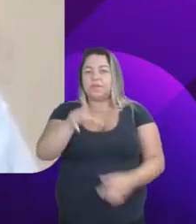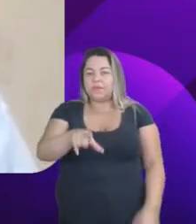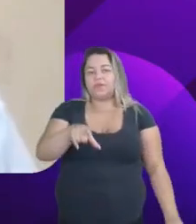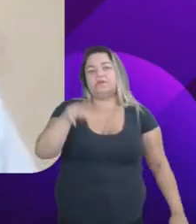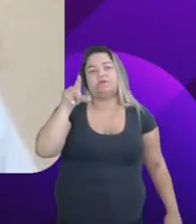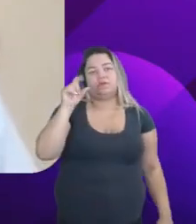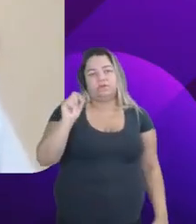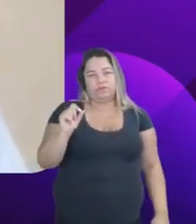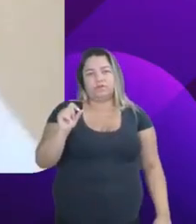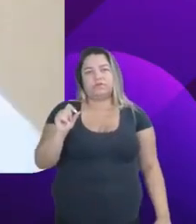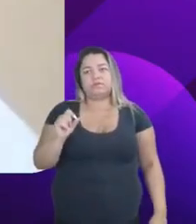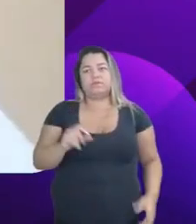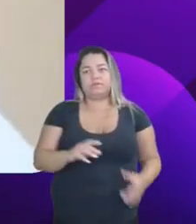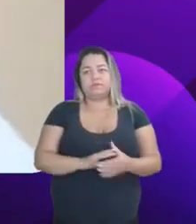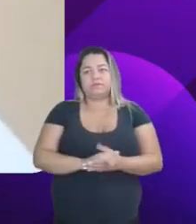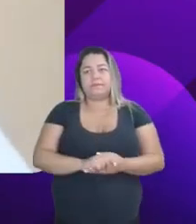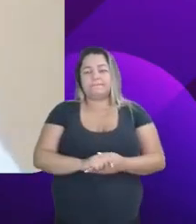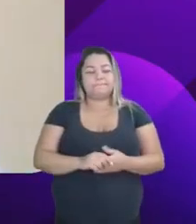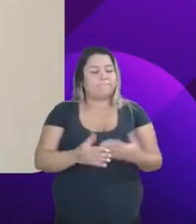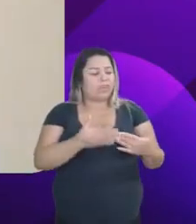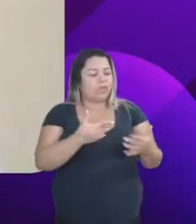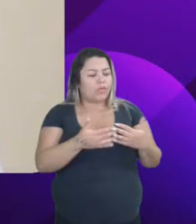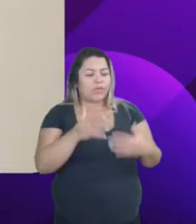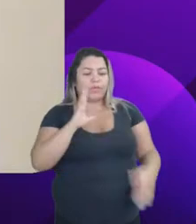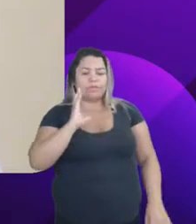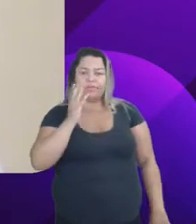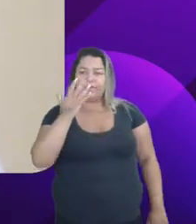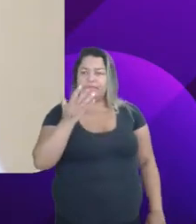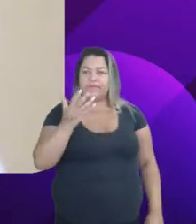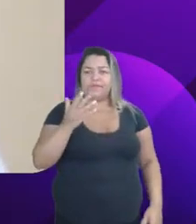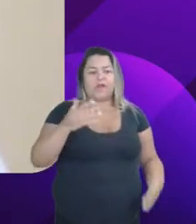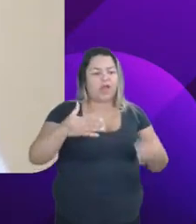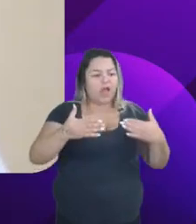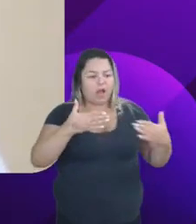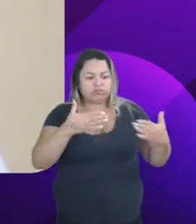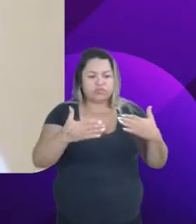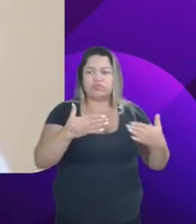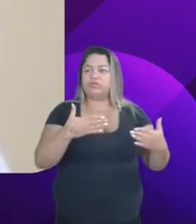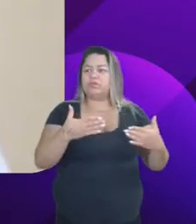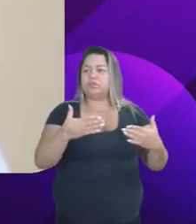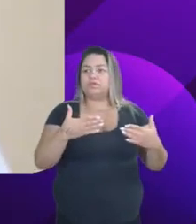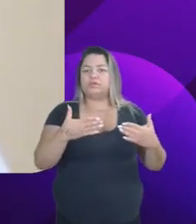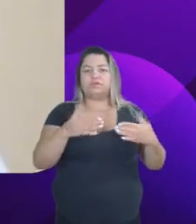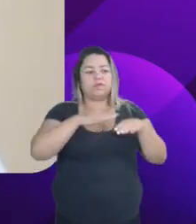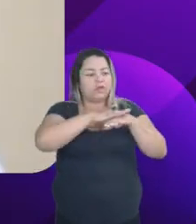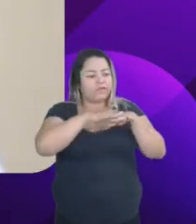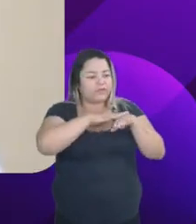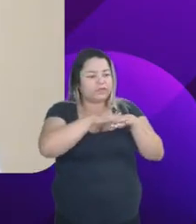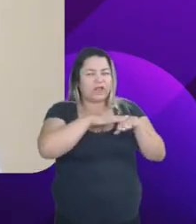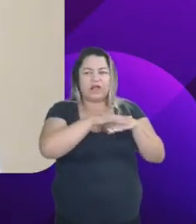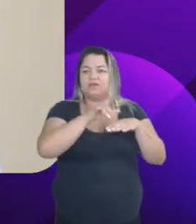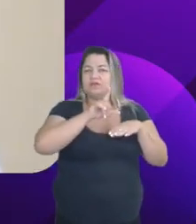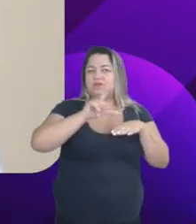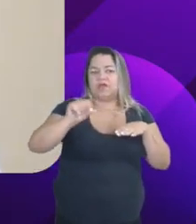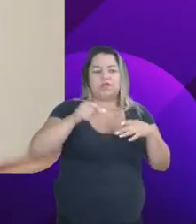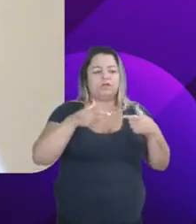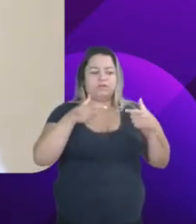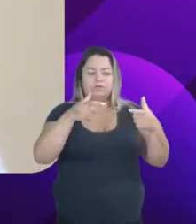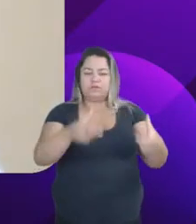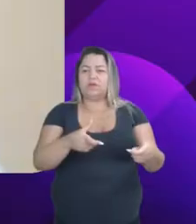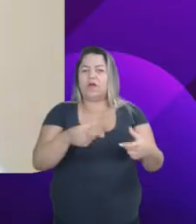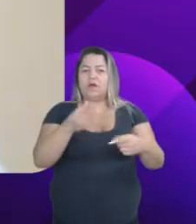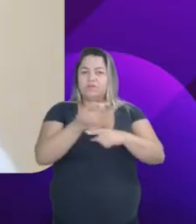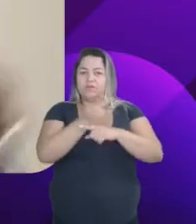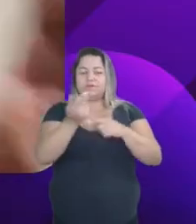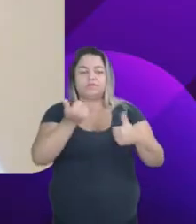escolha. Pode resolver fazer tudo frente ao embate. Dialogar, sair do lugar,